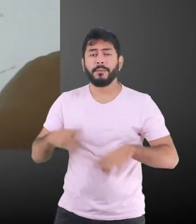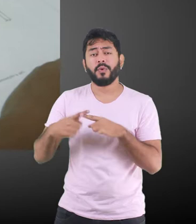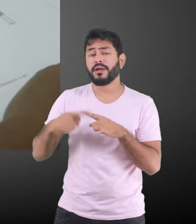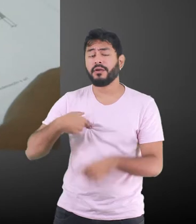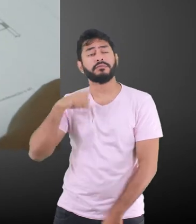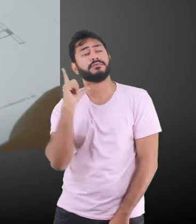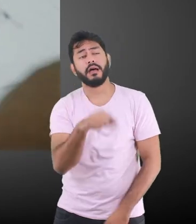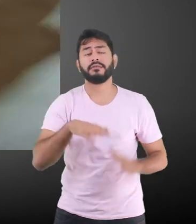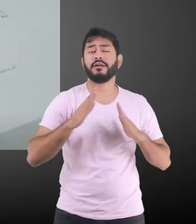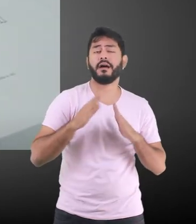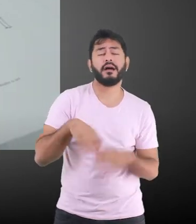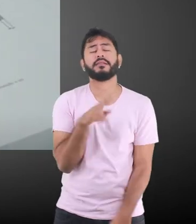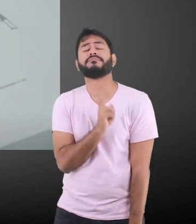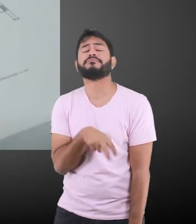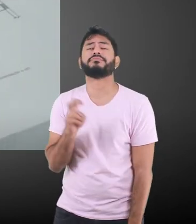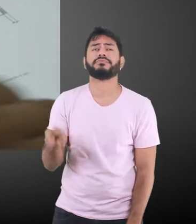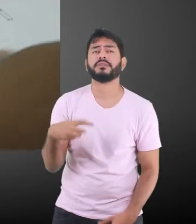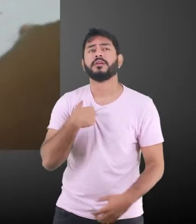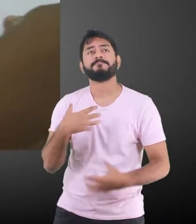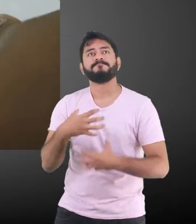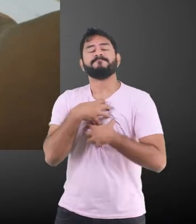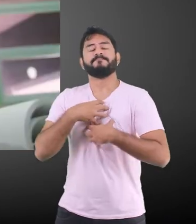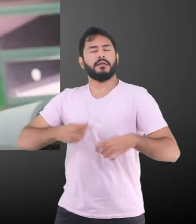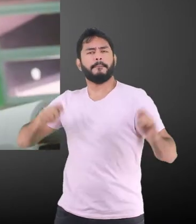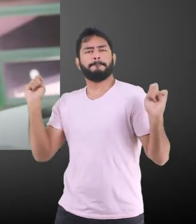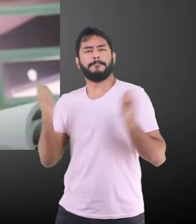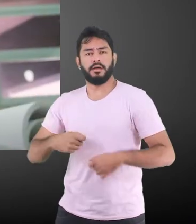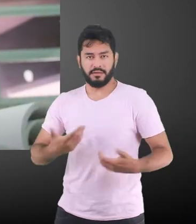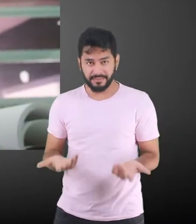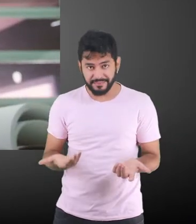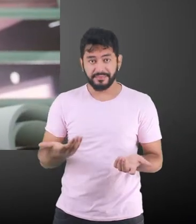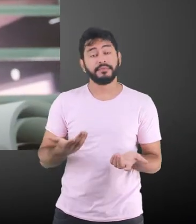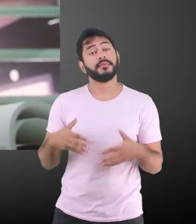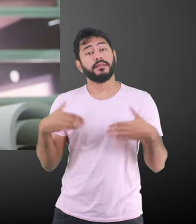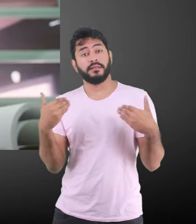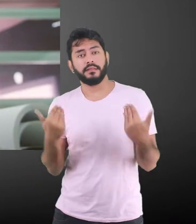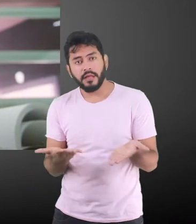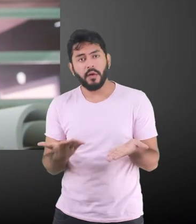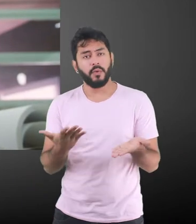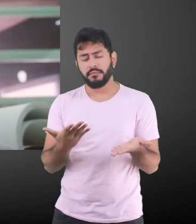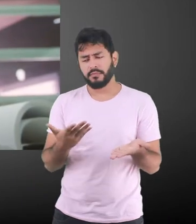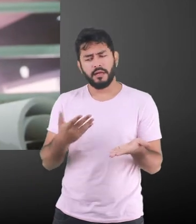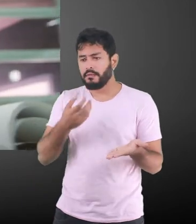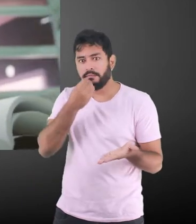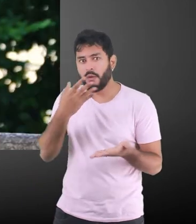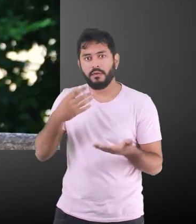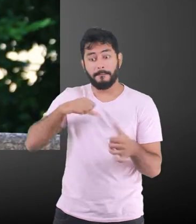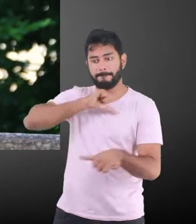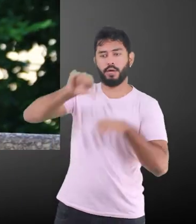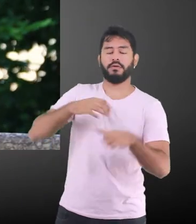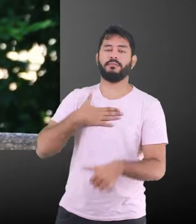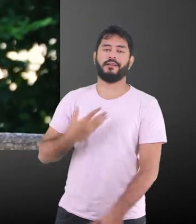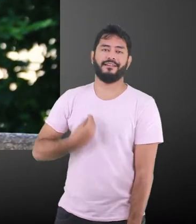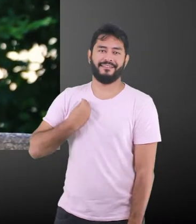casa, eu tô me sentindo útil, entendeu? E, então, pra mim, tá sendo uma evolução. Não,